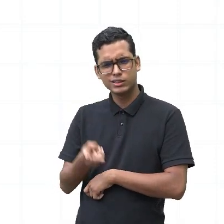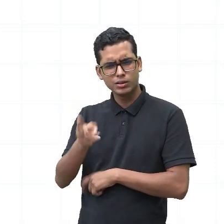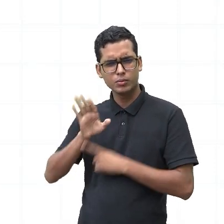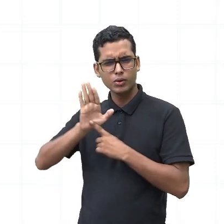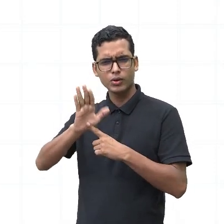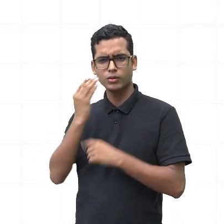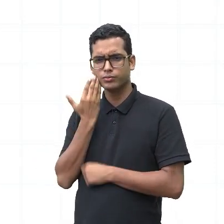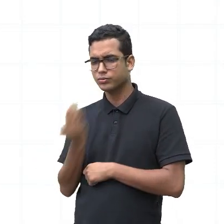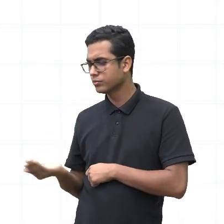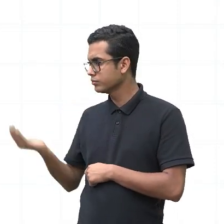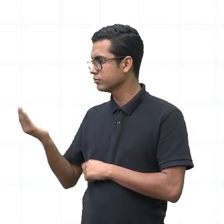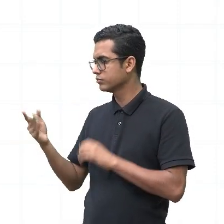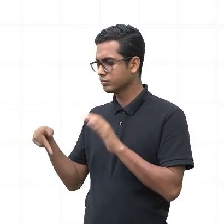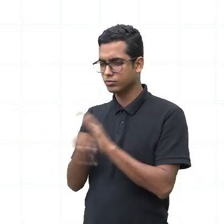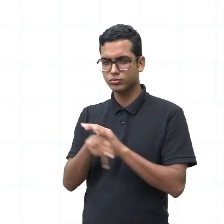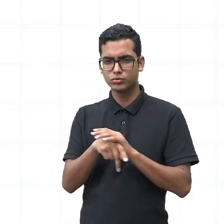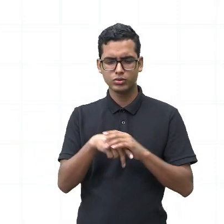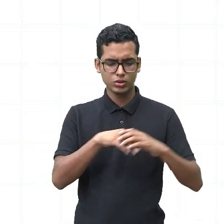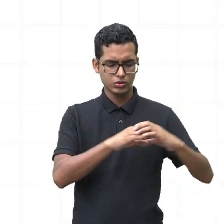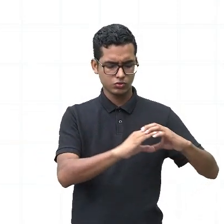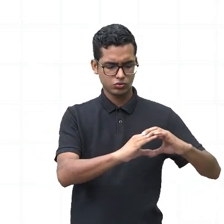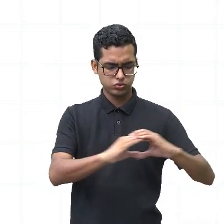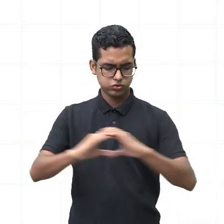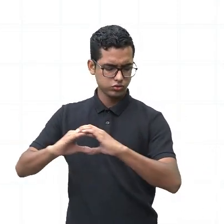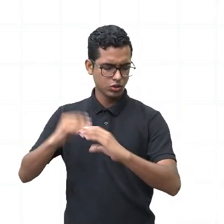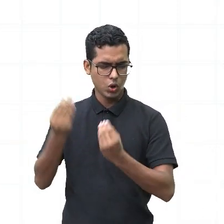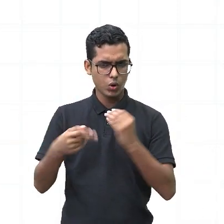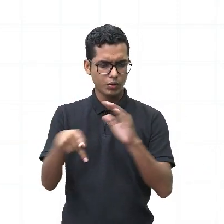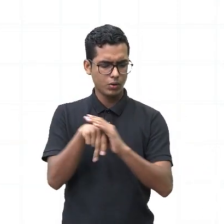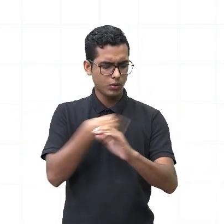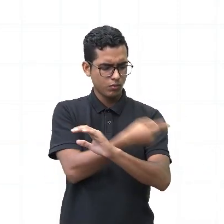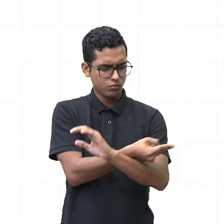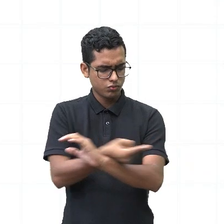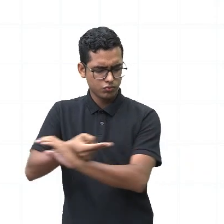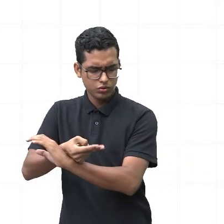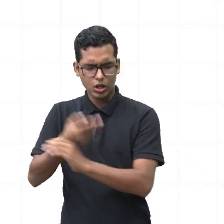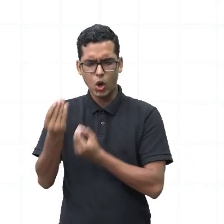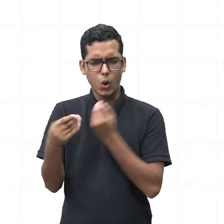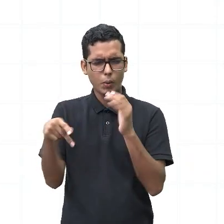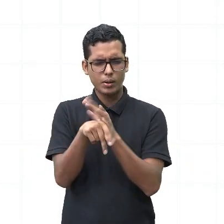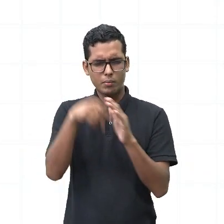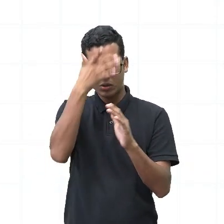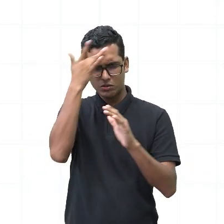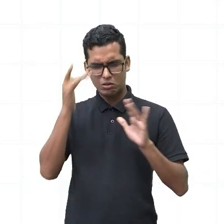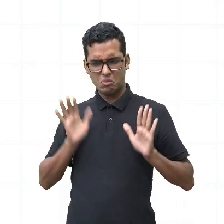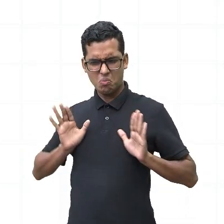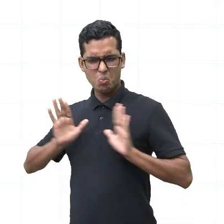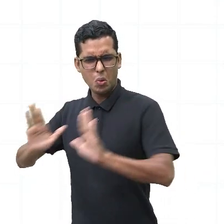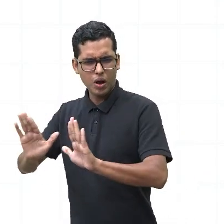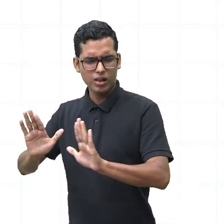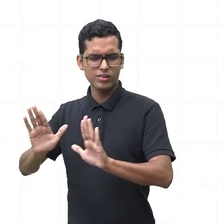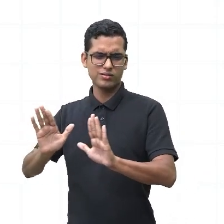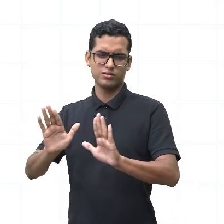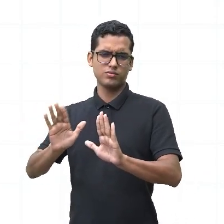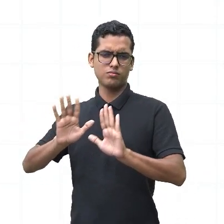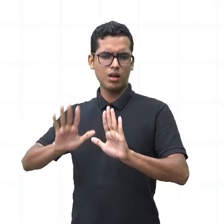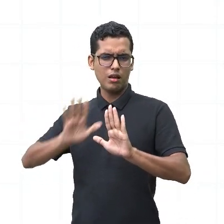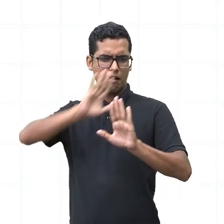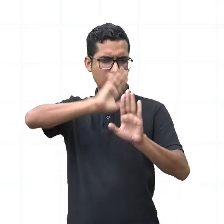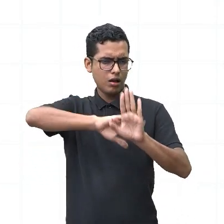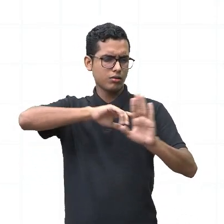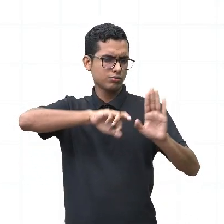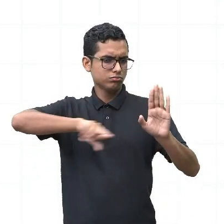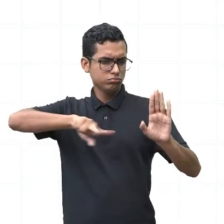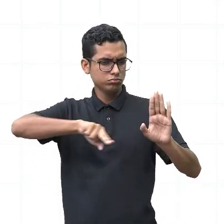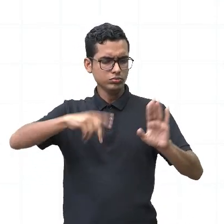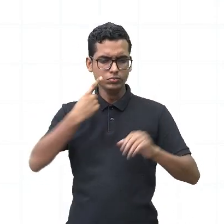esses rastros aí no chão, de como se elas tivessem sido arrastadas, né? Então a história delas é essa. E vejam aqui que eu tenho a